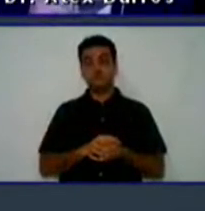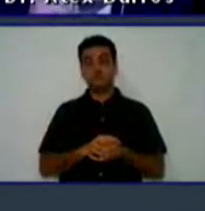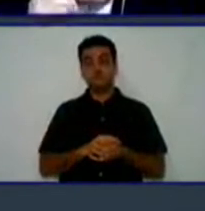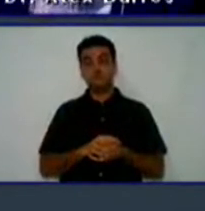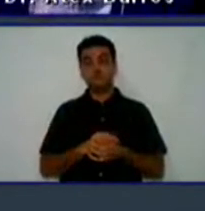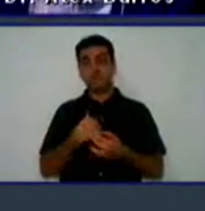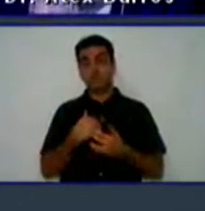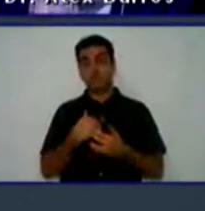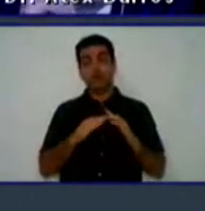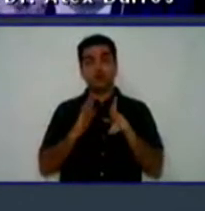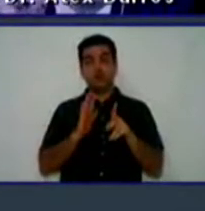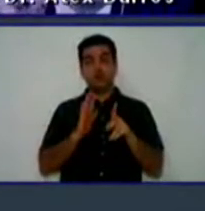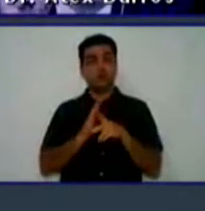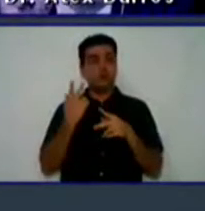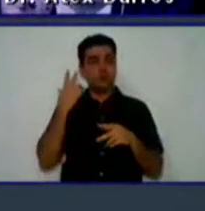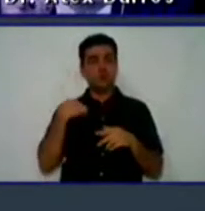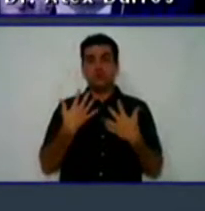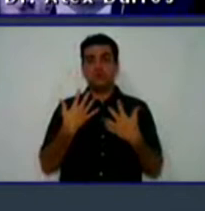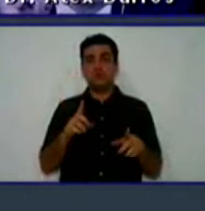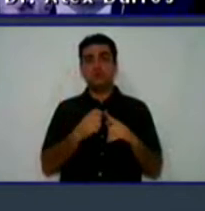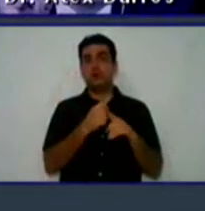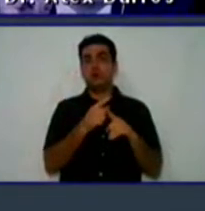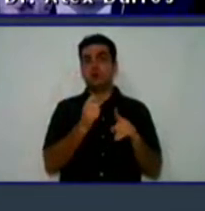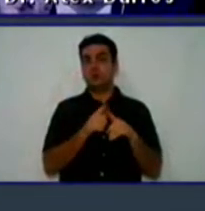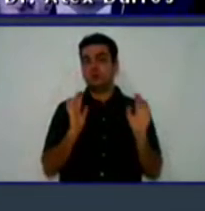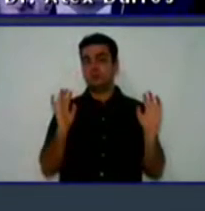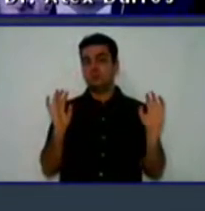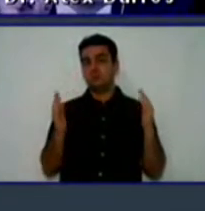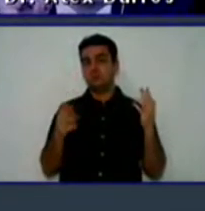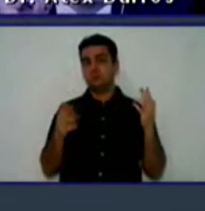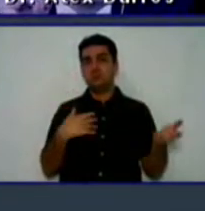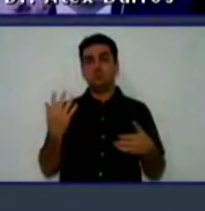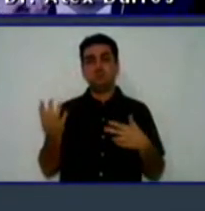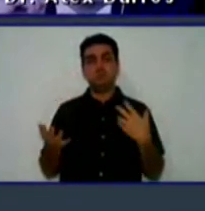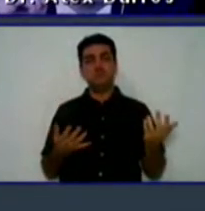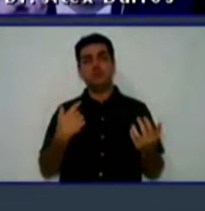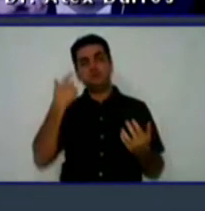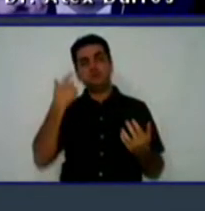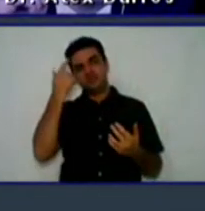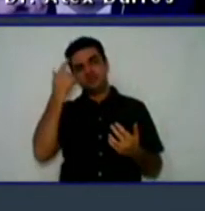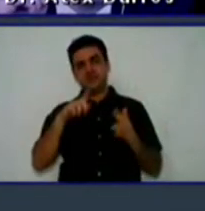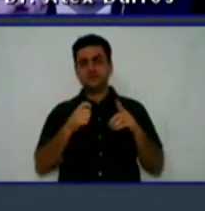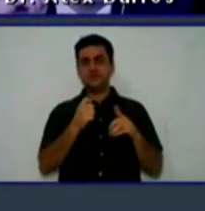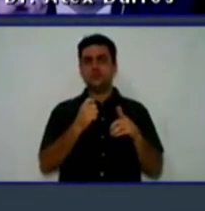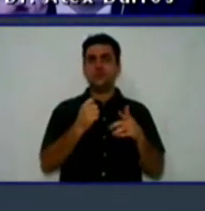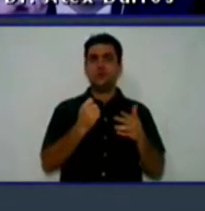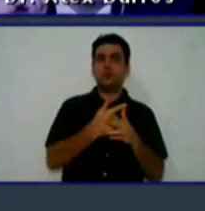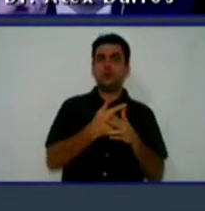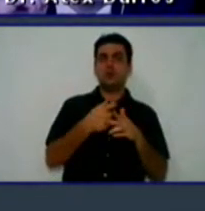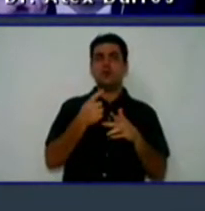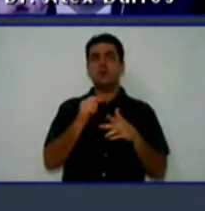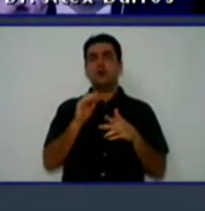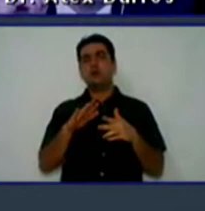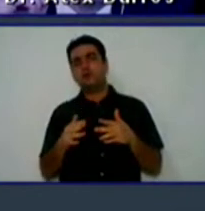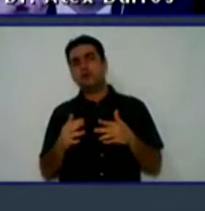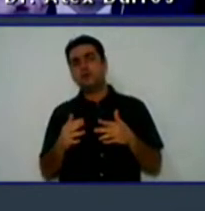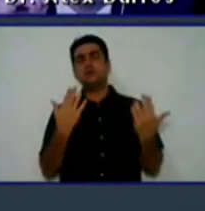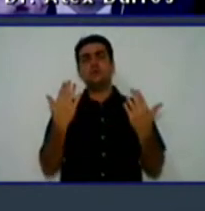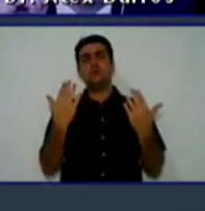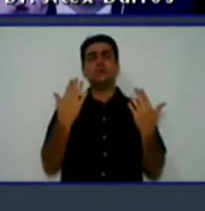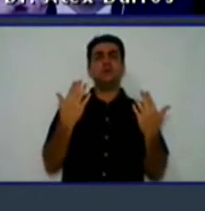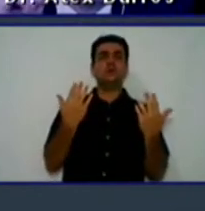imóvel próprio, eu não gostaria de pagar aluguel. Portanto, eu não considero a opção pela aquisição de um imóvel em lugar de pagamento de